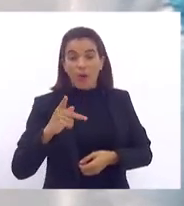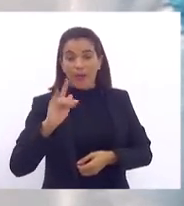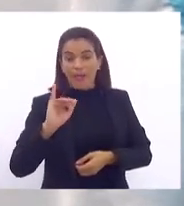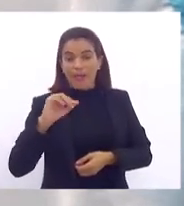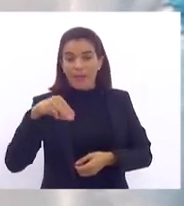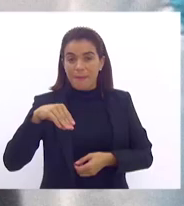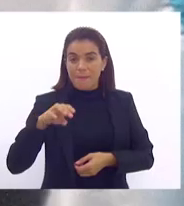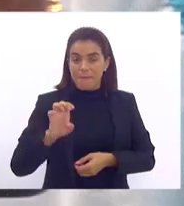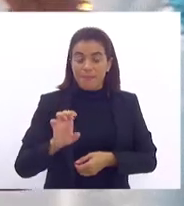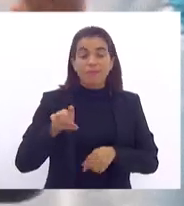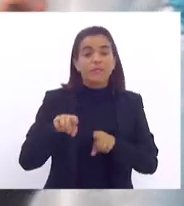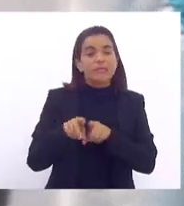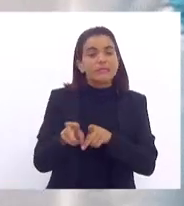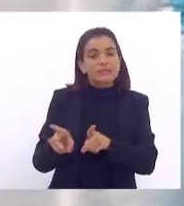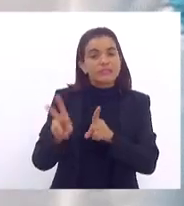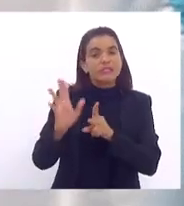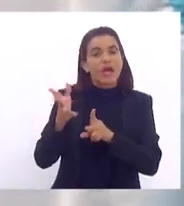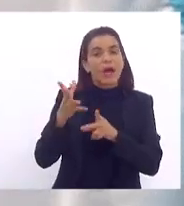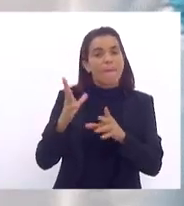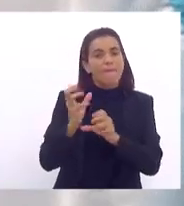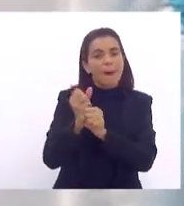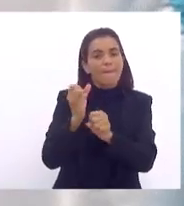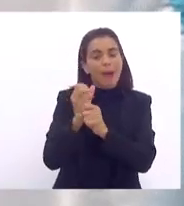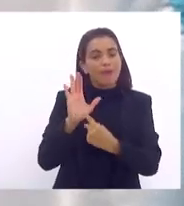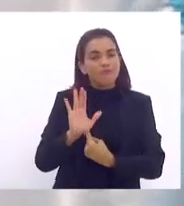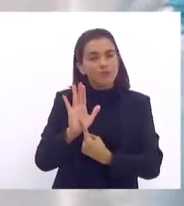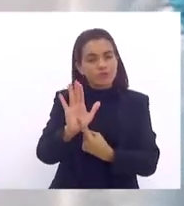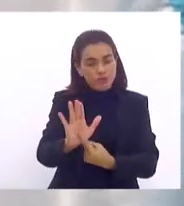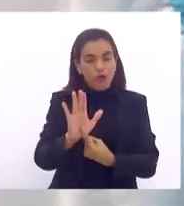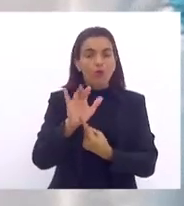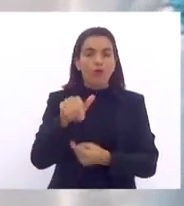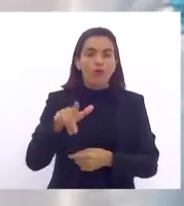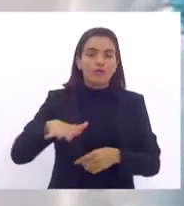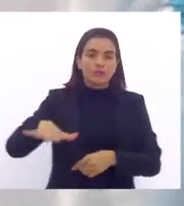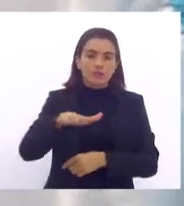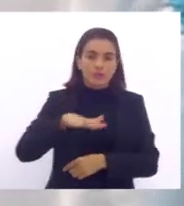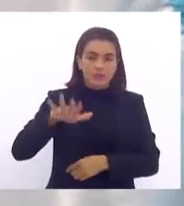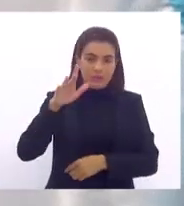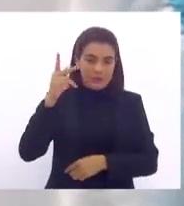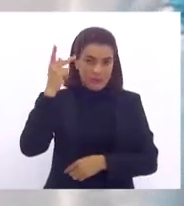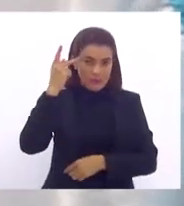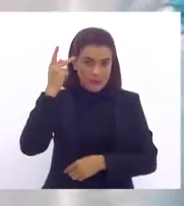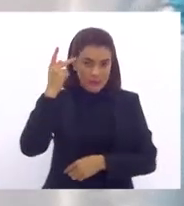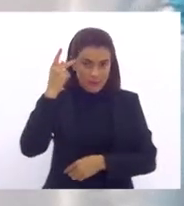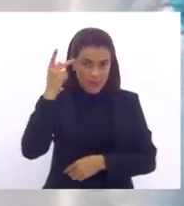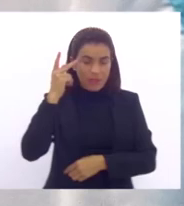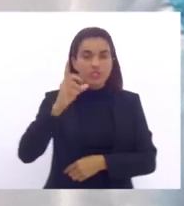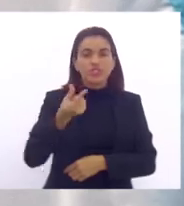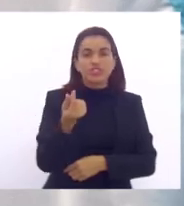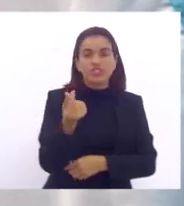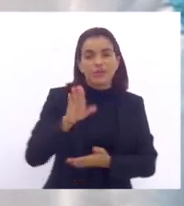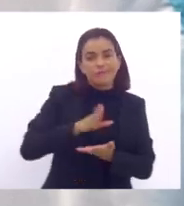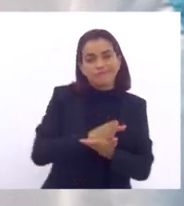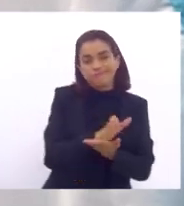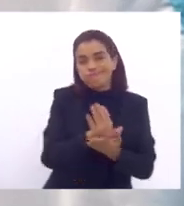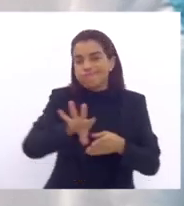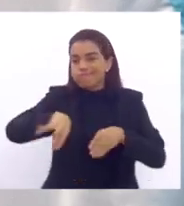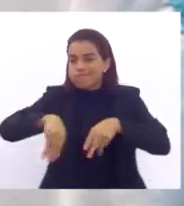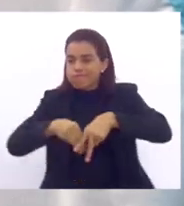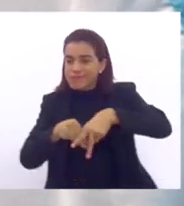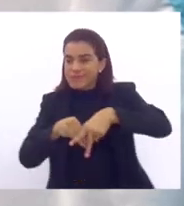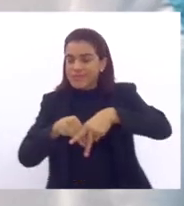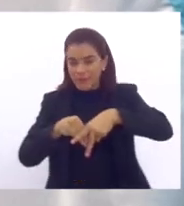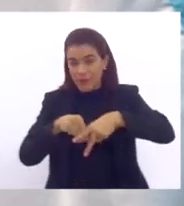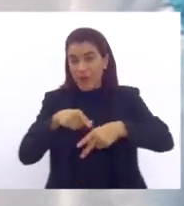Estado de São Paulo trouxe em números todos os casos de São Paulo que envolvia desvio parlamentar que foram punidos